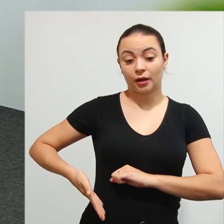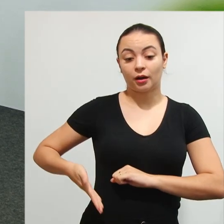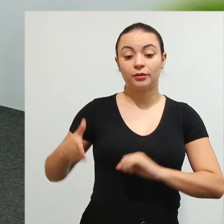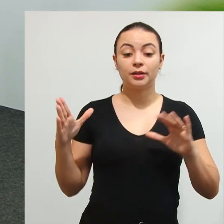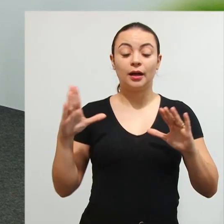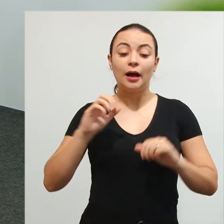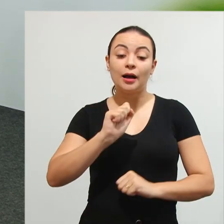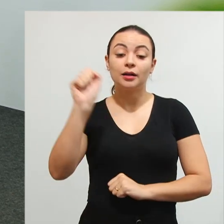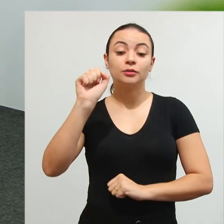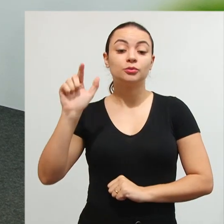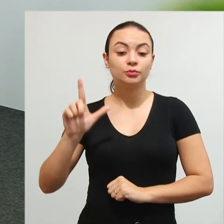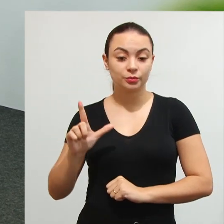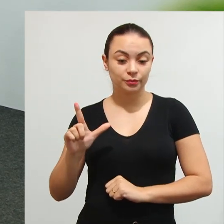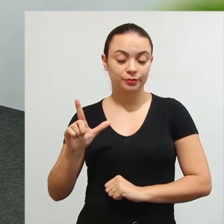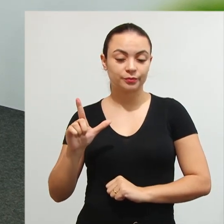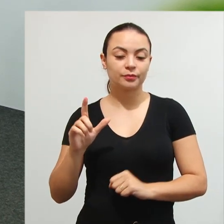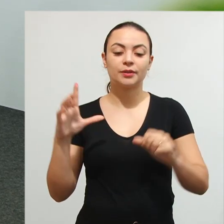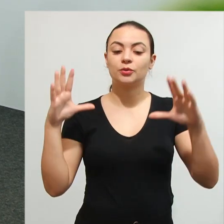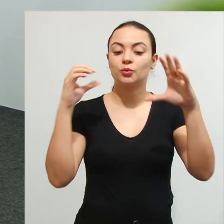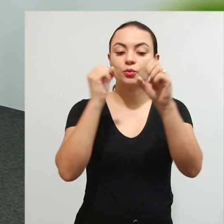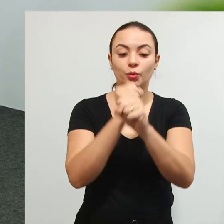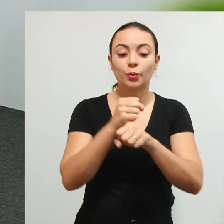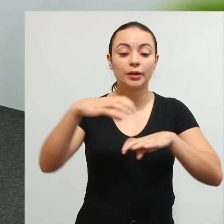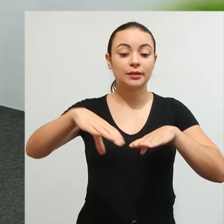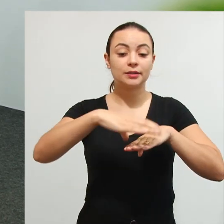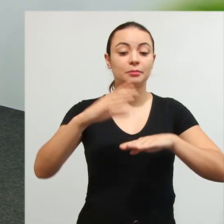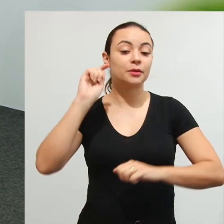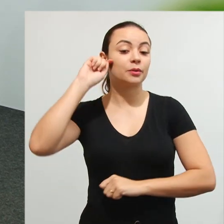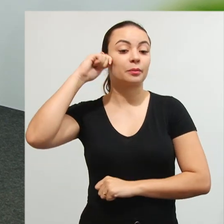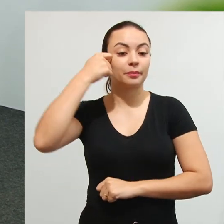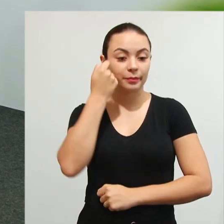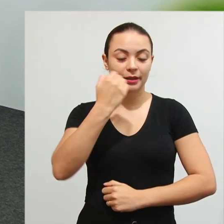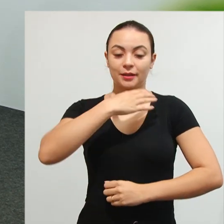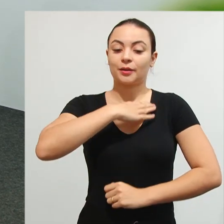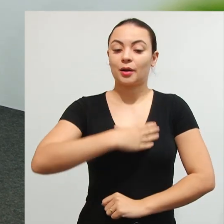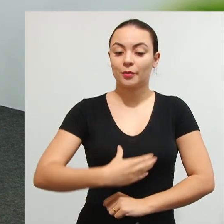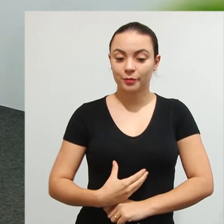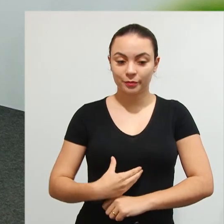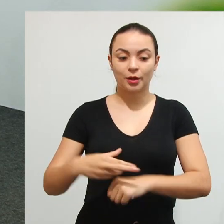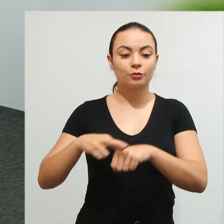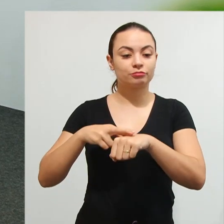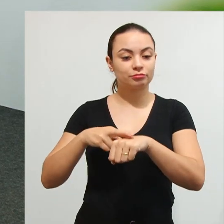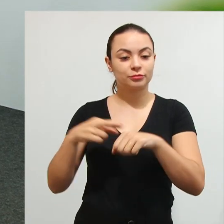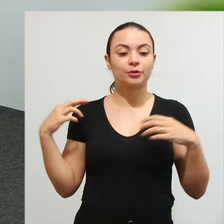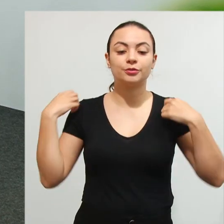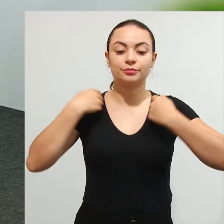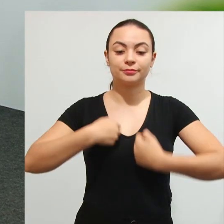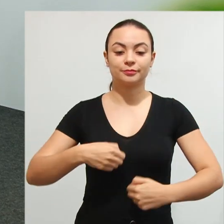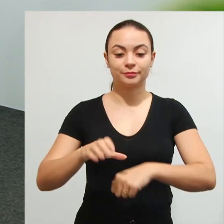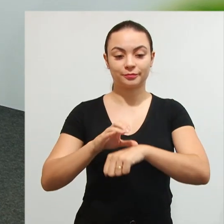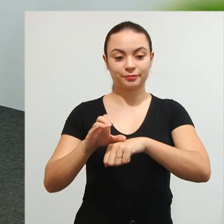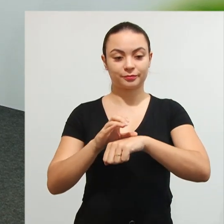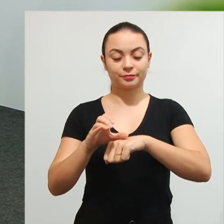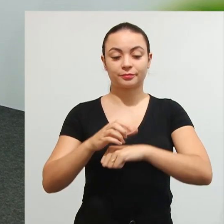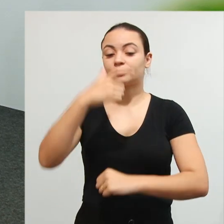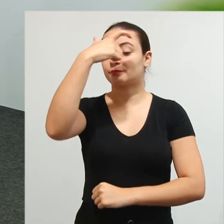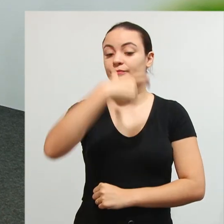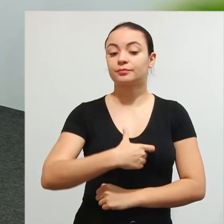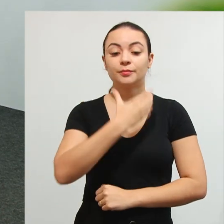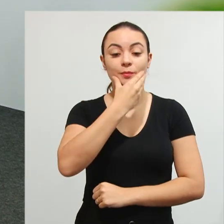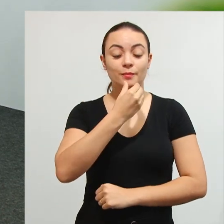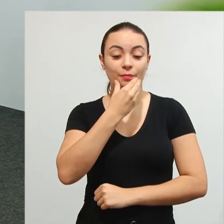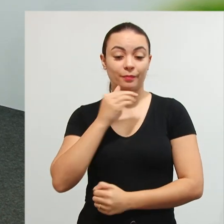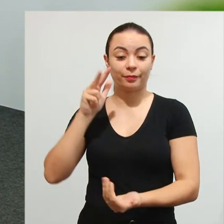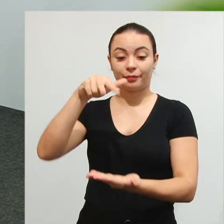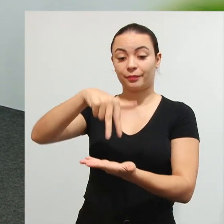preto uma camisa bordô e um terno Blazer Cinza sobre essa camisa sou homem e estou dentro do estúdio